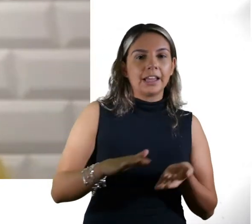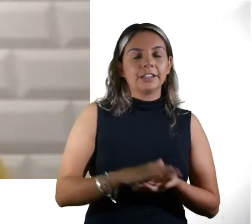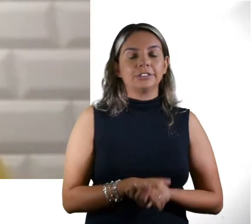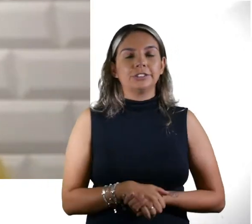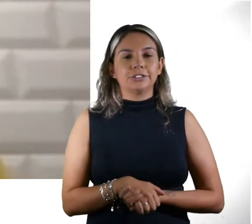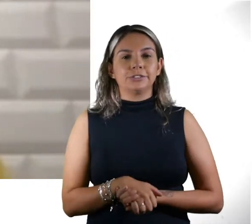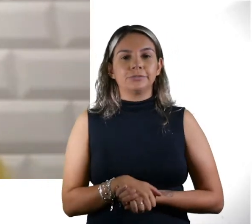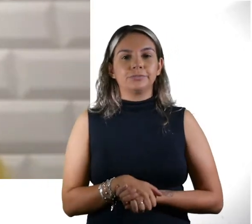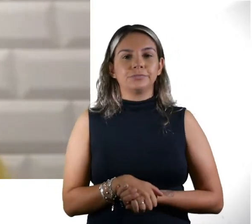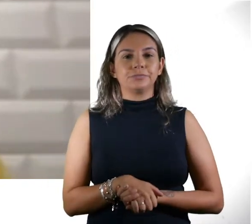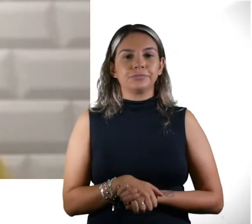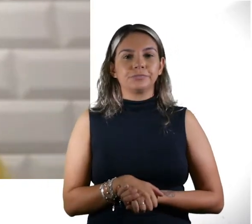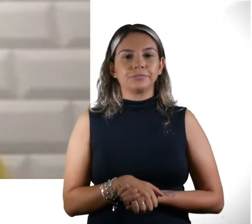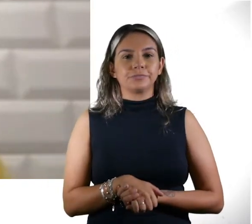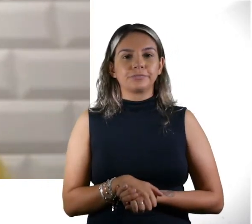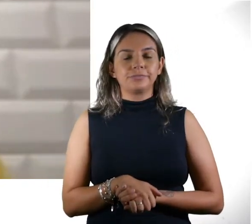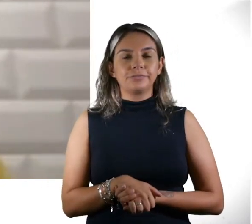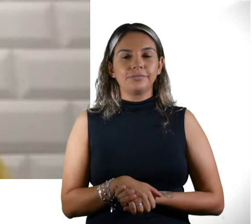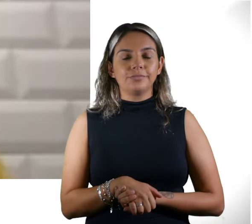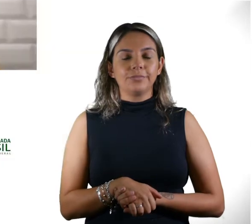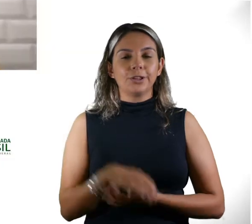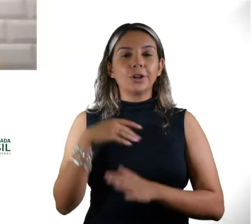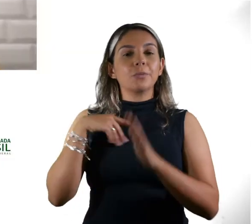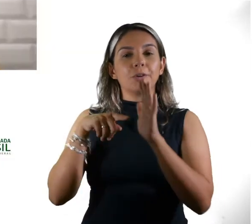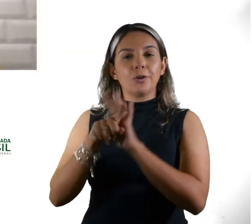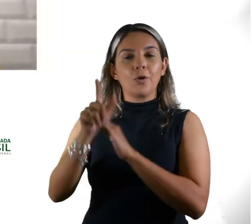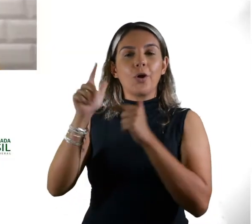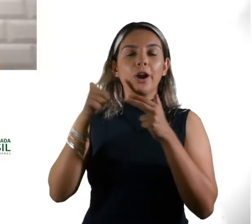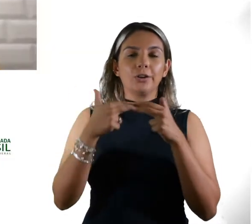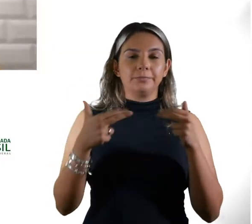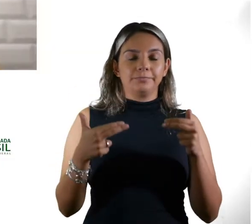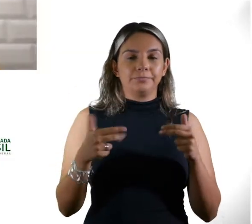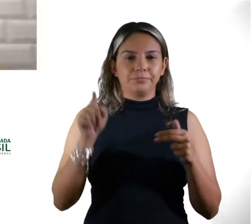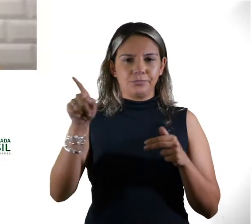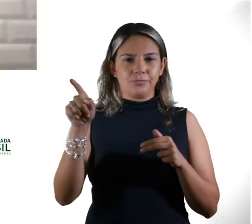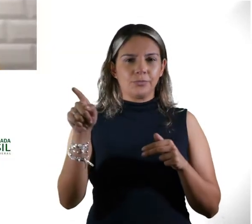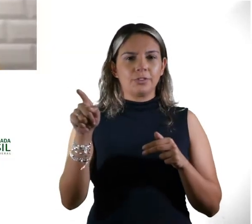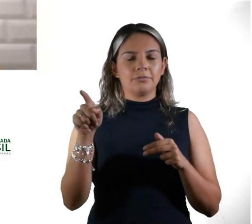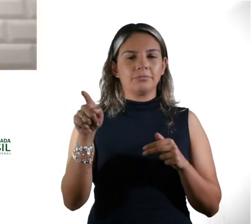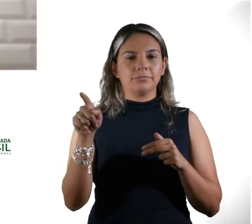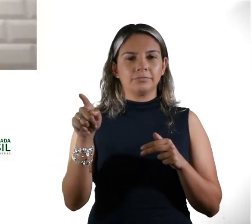Então, Zé, outra coisa, você, apesar de ser